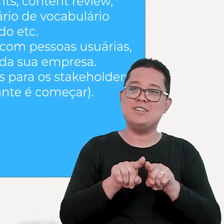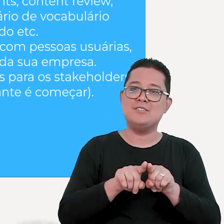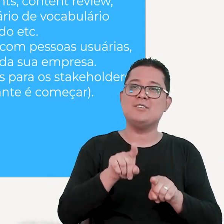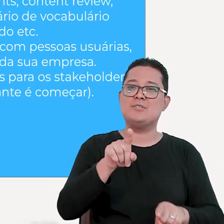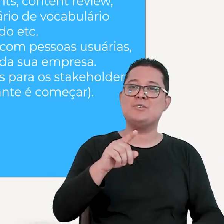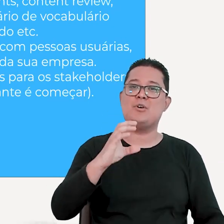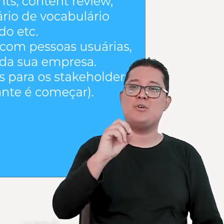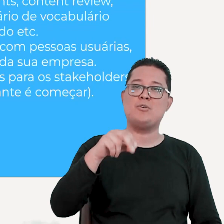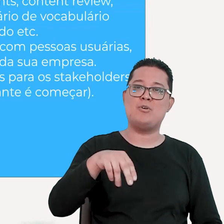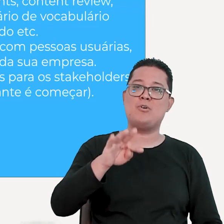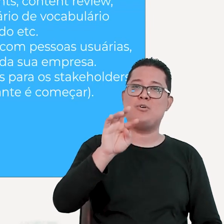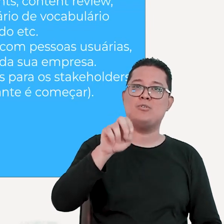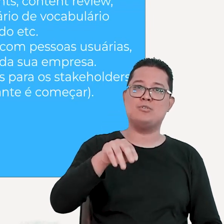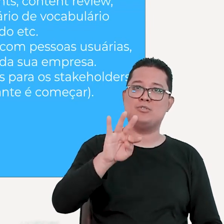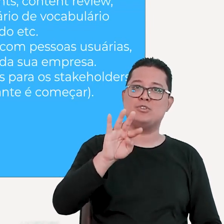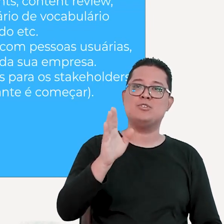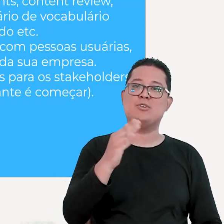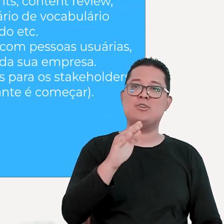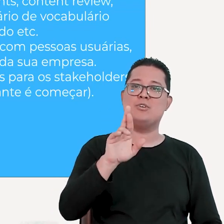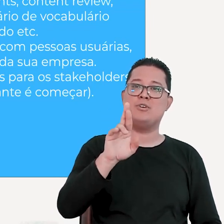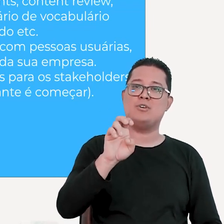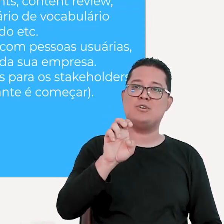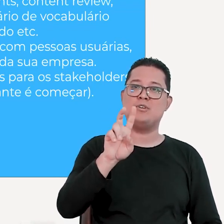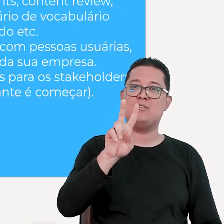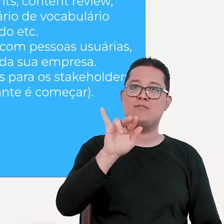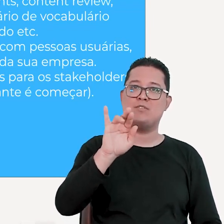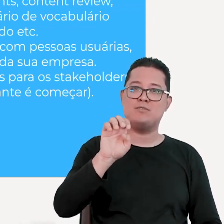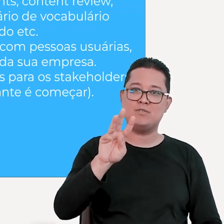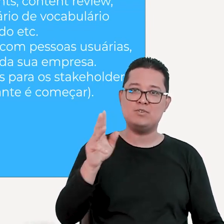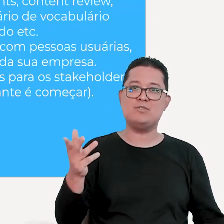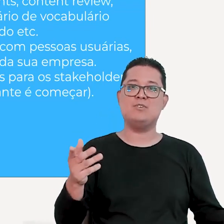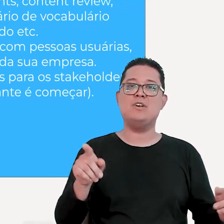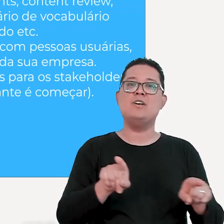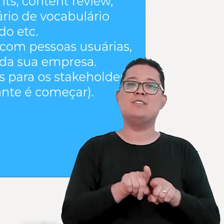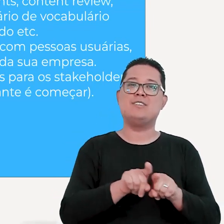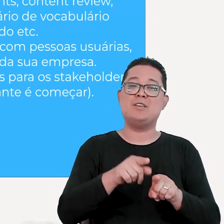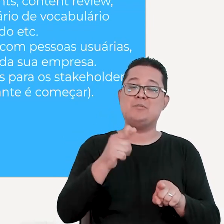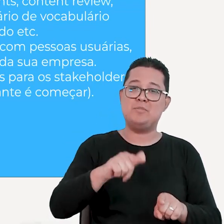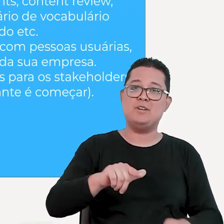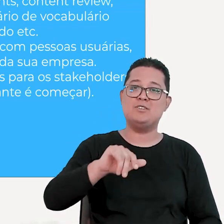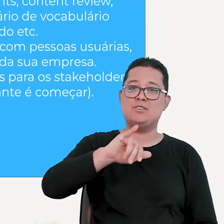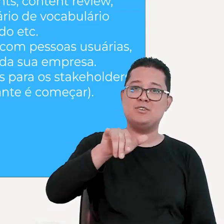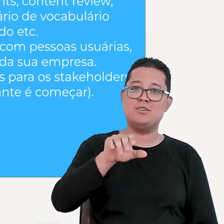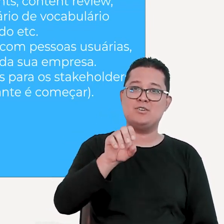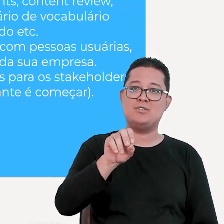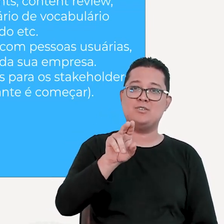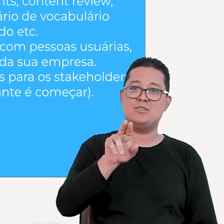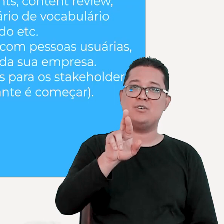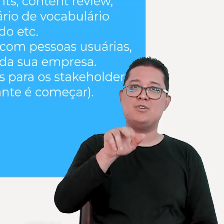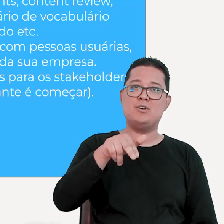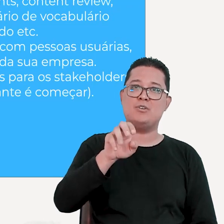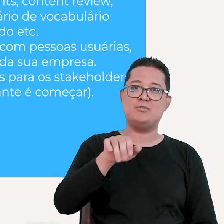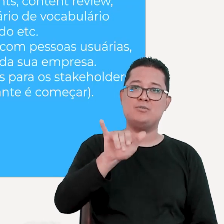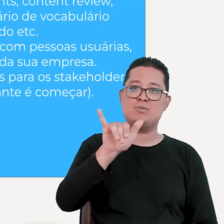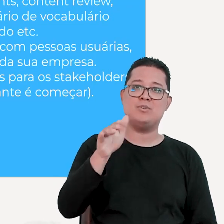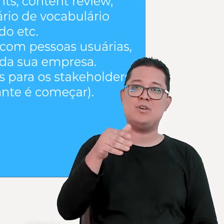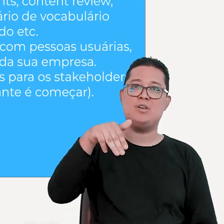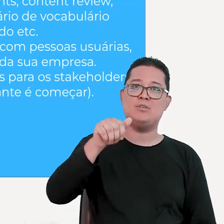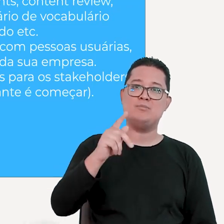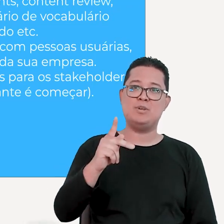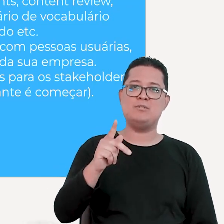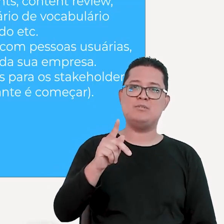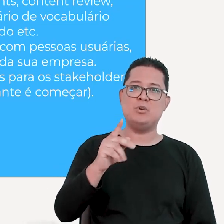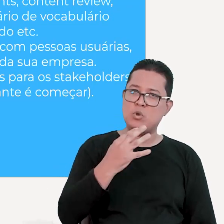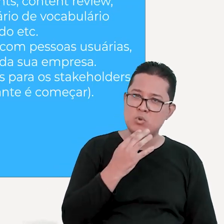vários outros testes. Se você não conhece algum desses testes que eu mencionei, é só você jogar no Google, que provavelmente tem algum artigo do